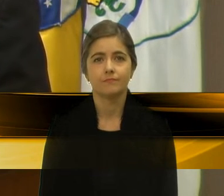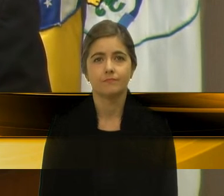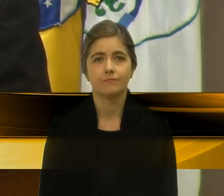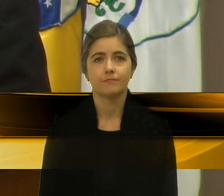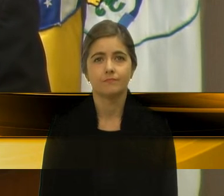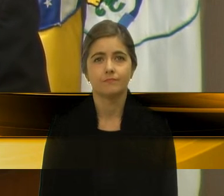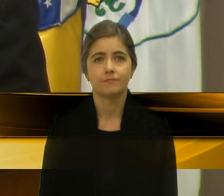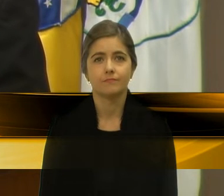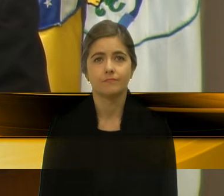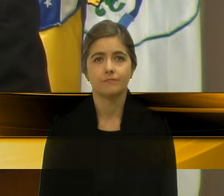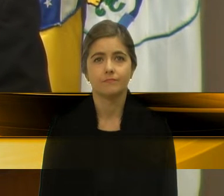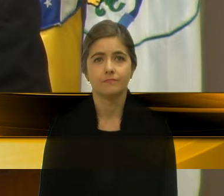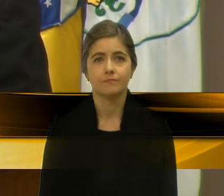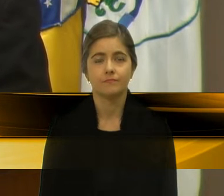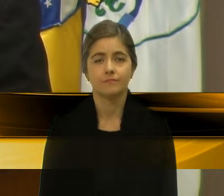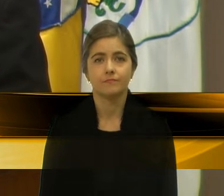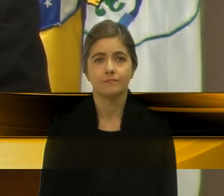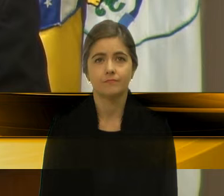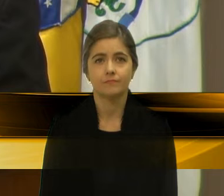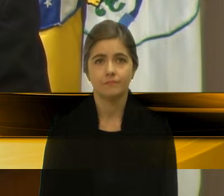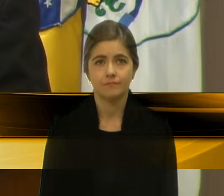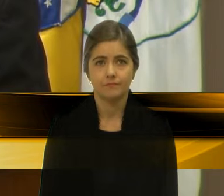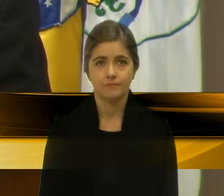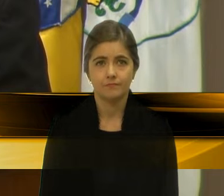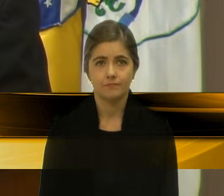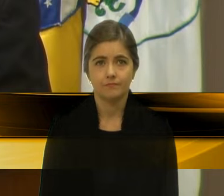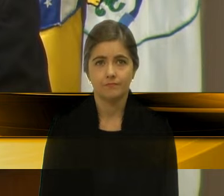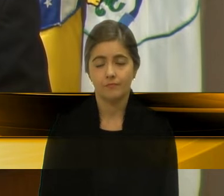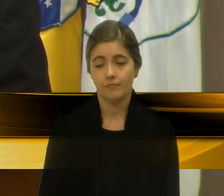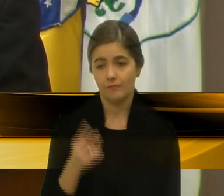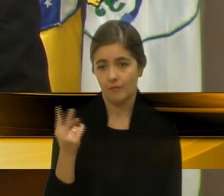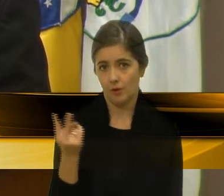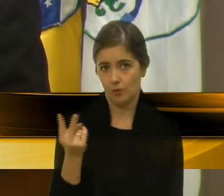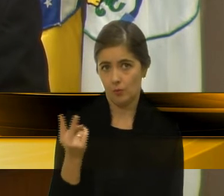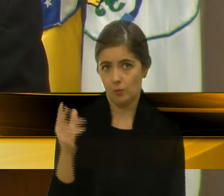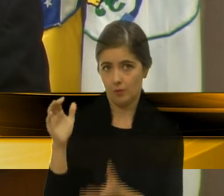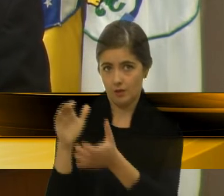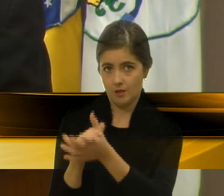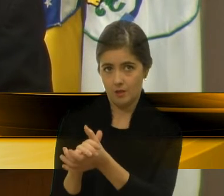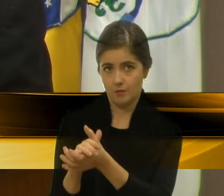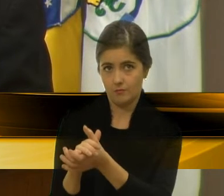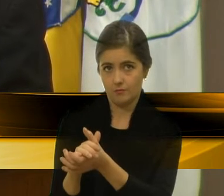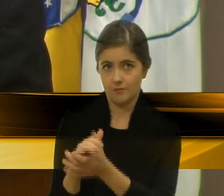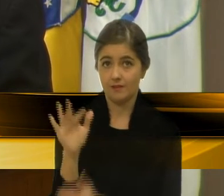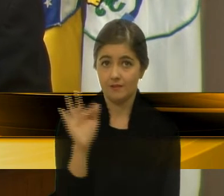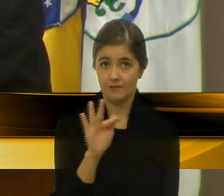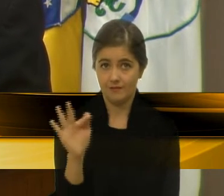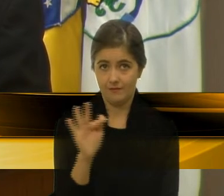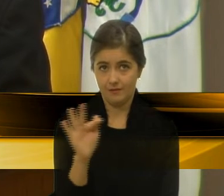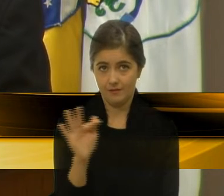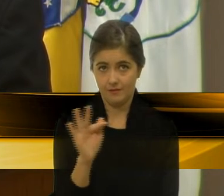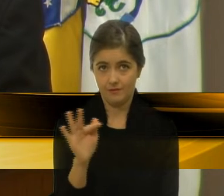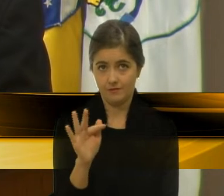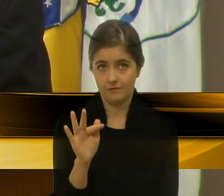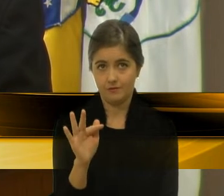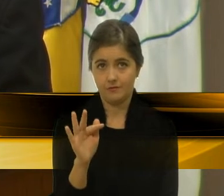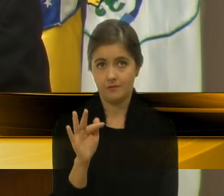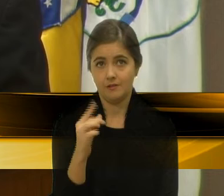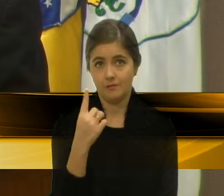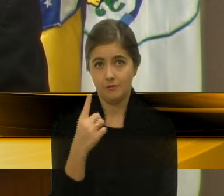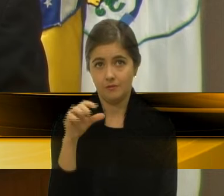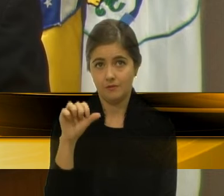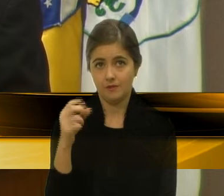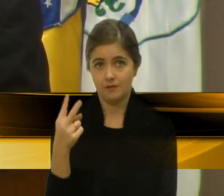Seu Lilo, então, e dona Ana Bertoldi casaram em fevereiro de 1924 e tiveram